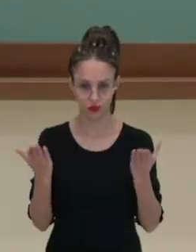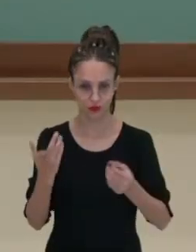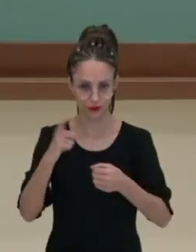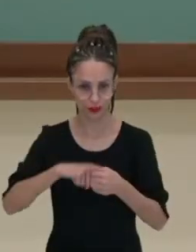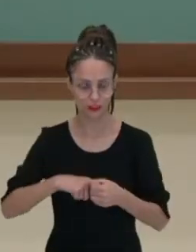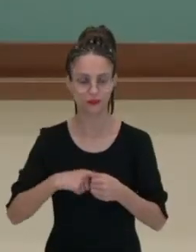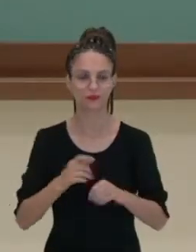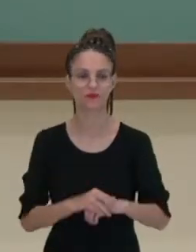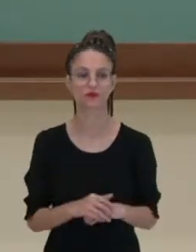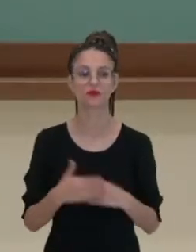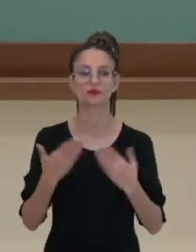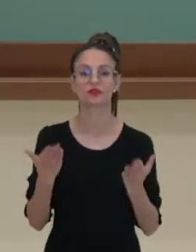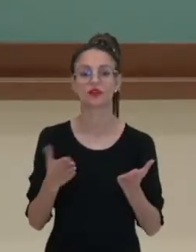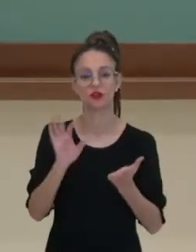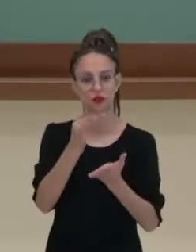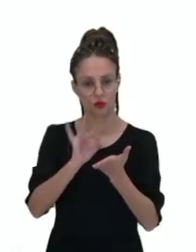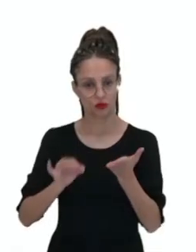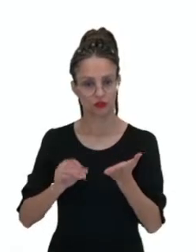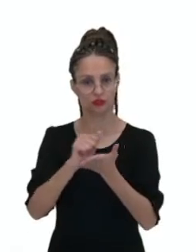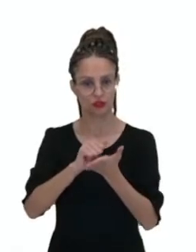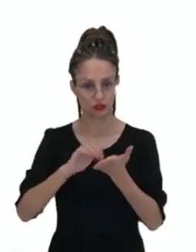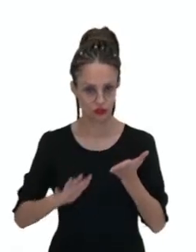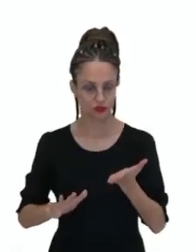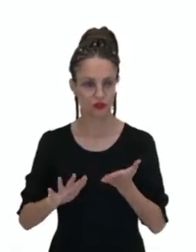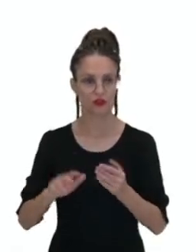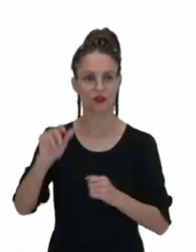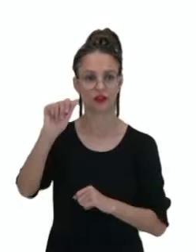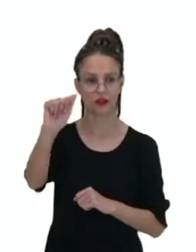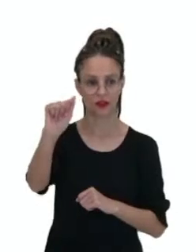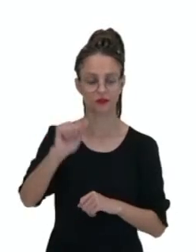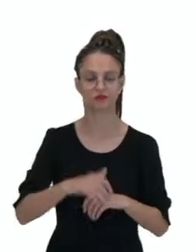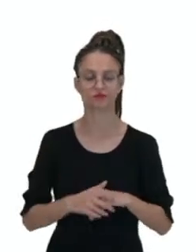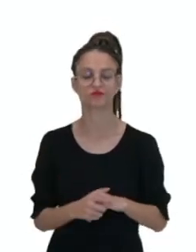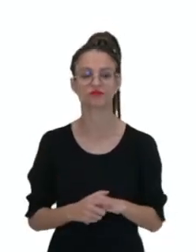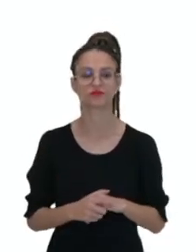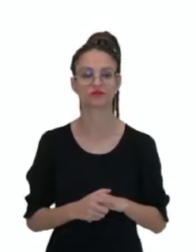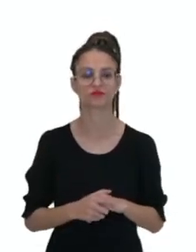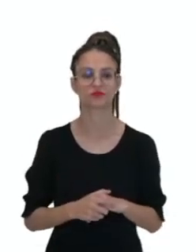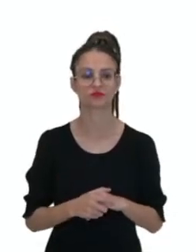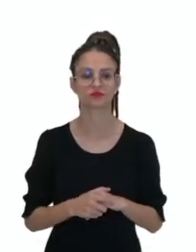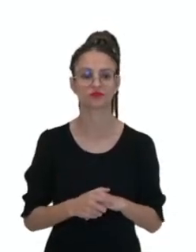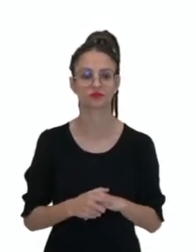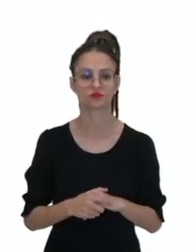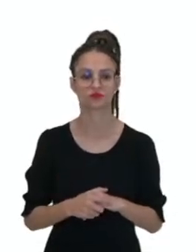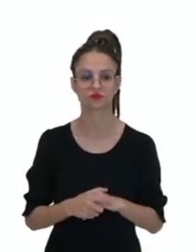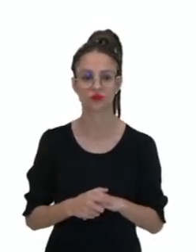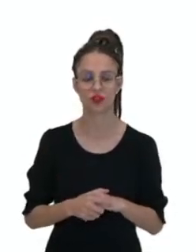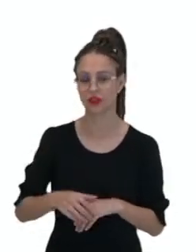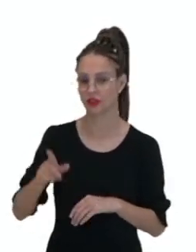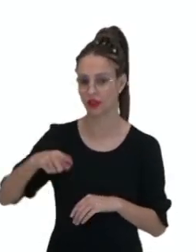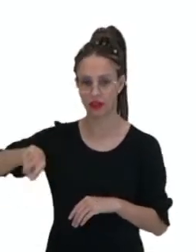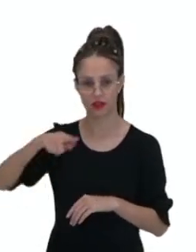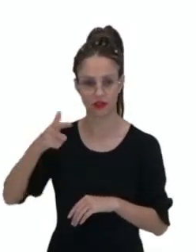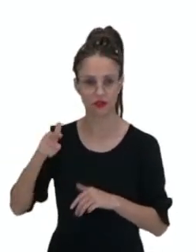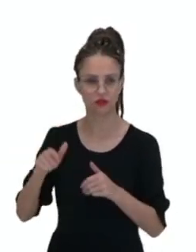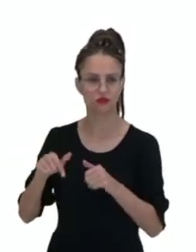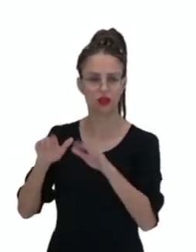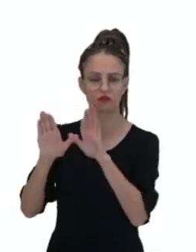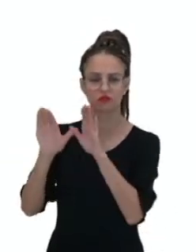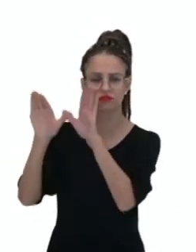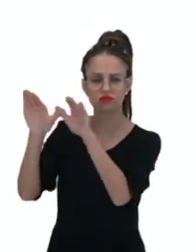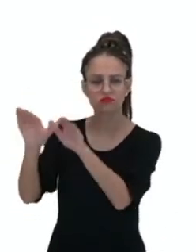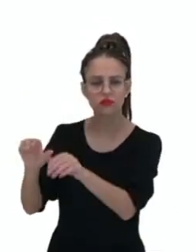Voltei. E vamos gabaritar então a questão A primeiramente. Eles não têm pouso. Eu